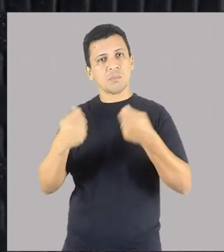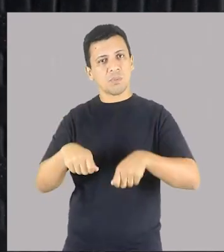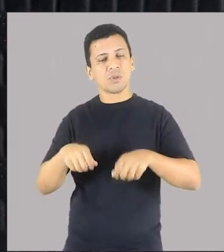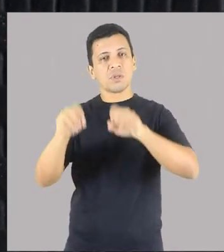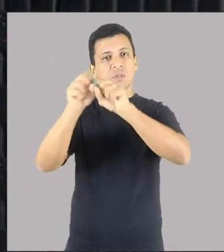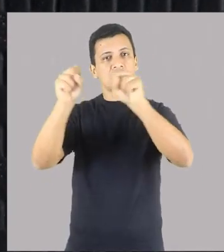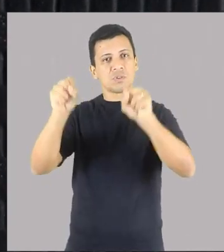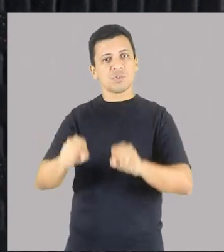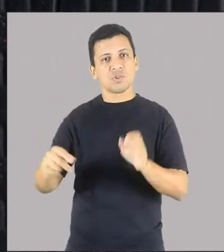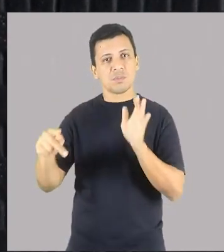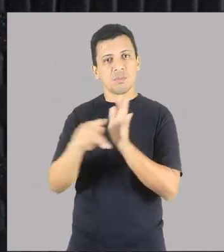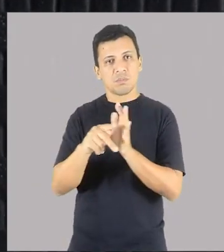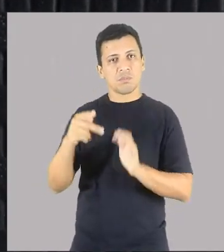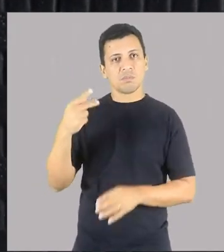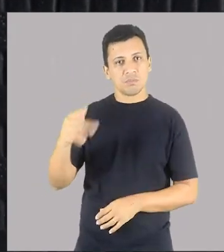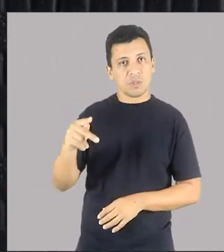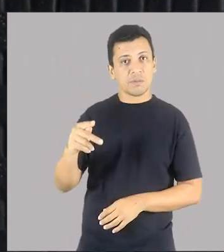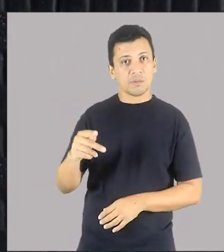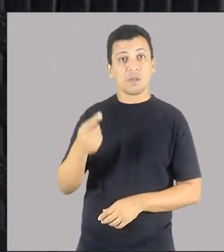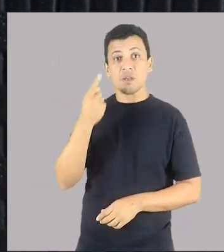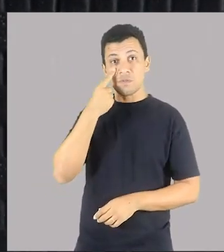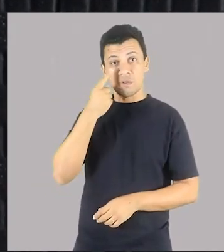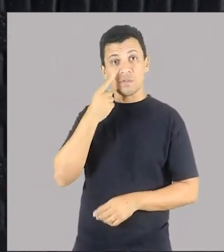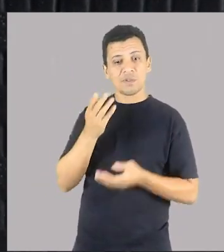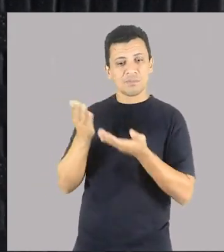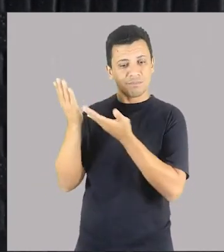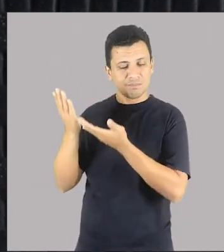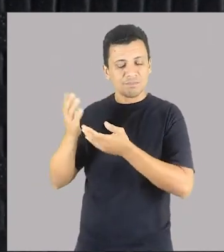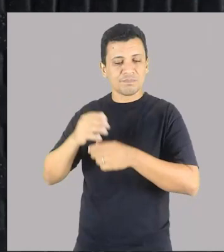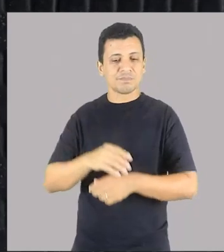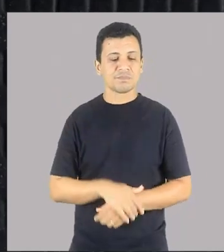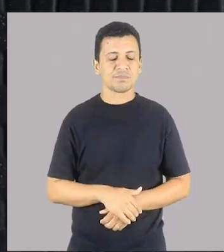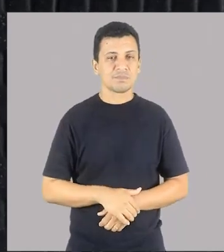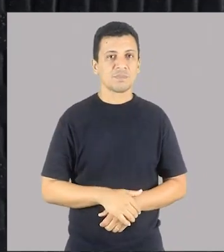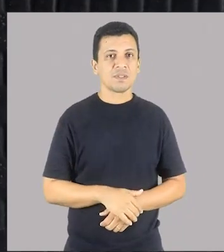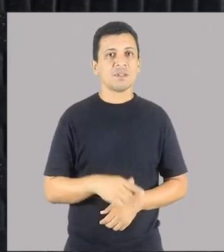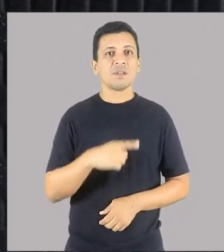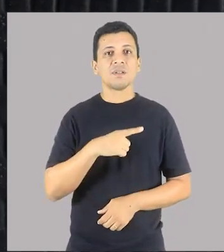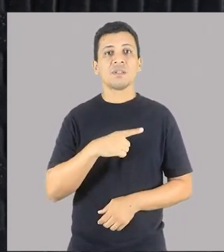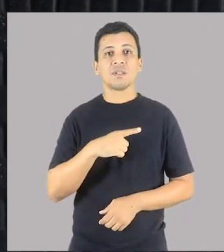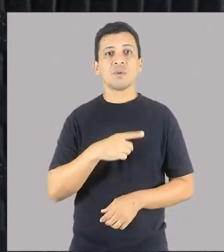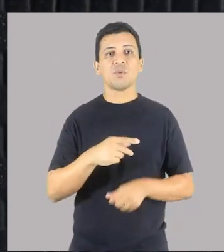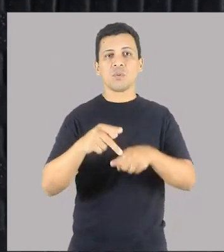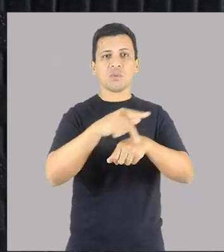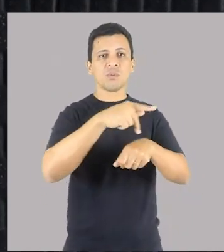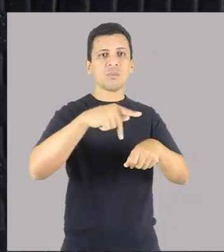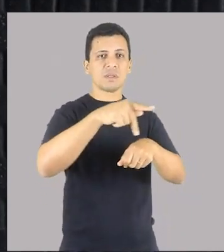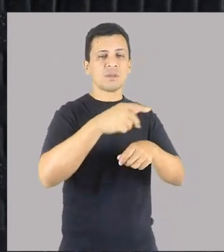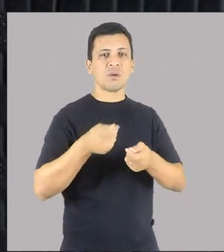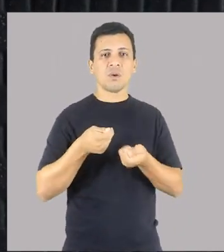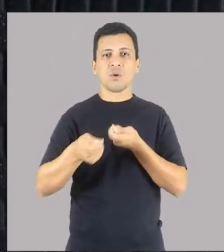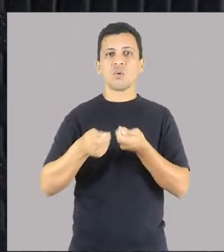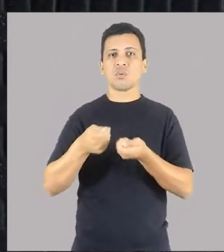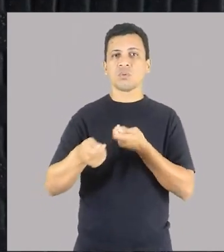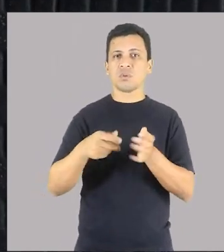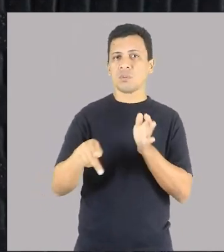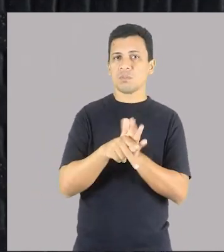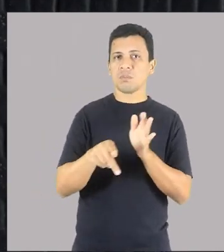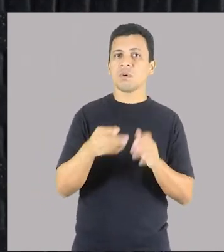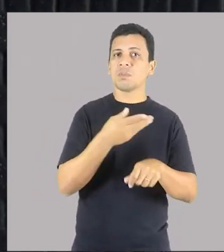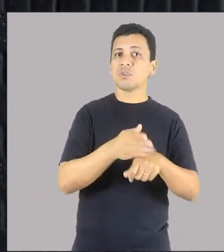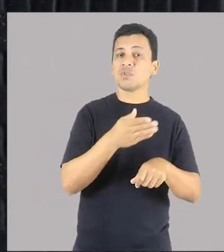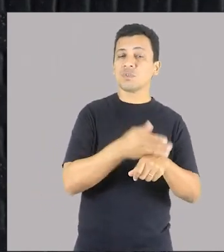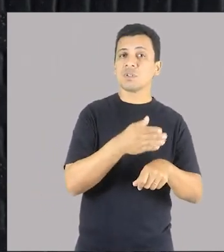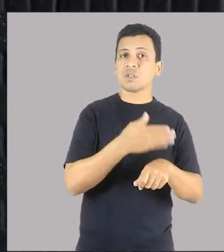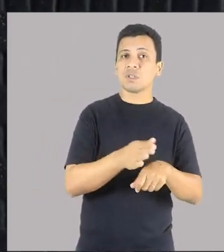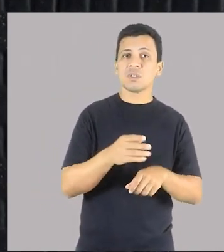sistema próprio, como a gente vai observar, perfeito? Então, aqui, o Estado, ele controla a sua própria atividade